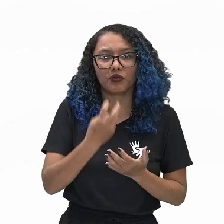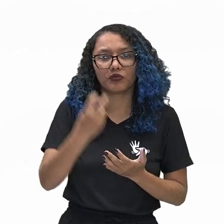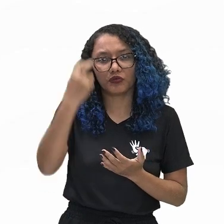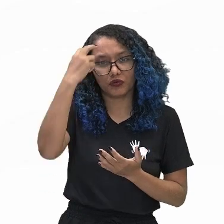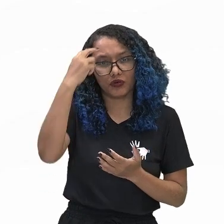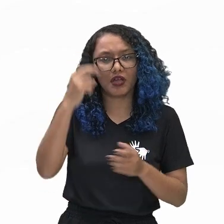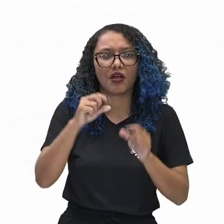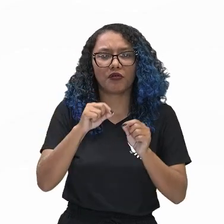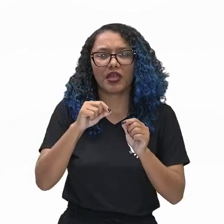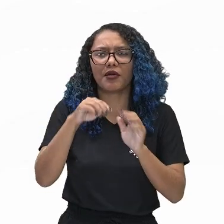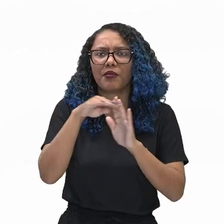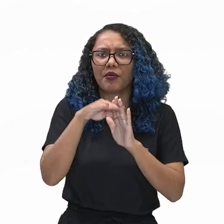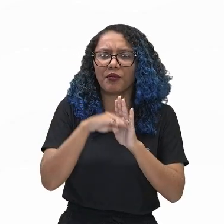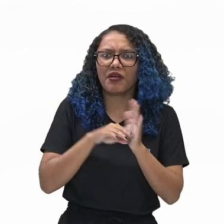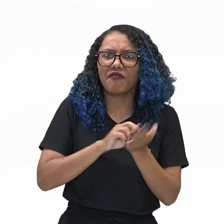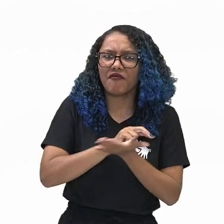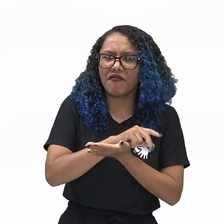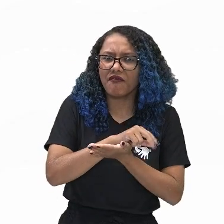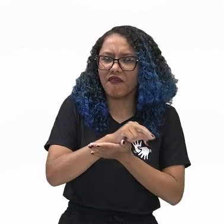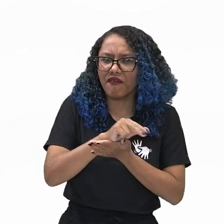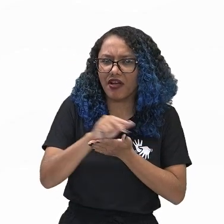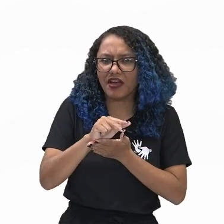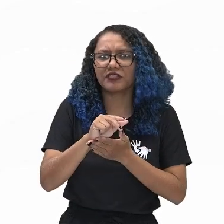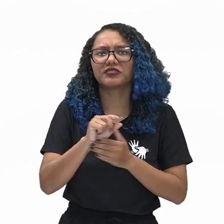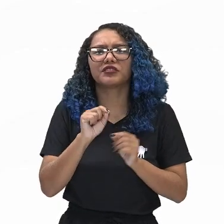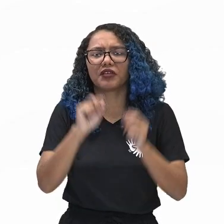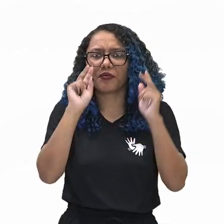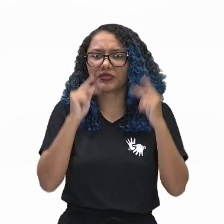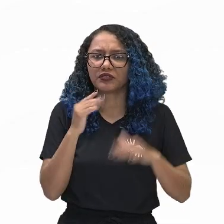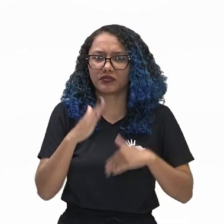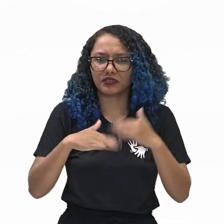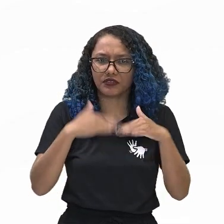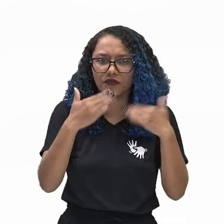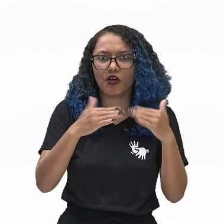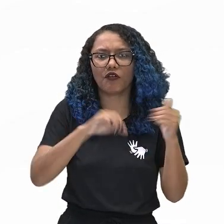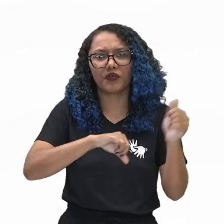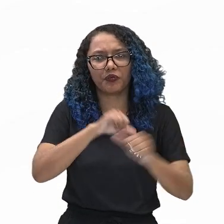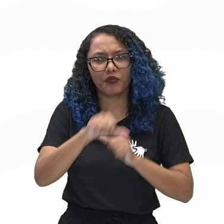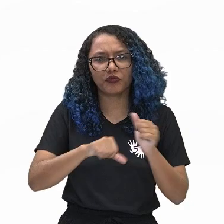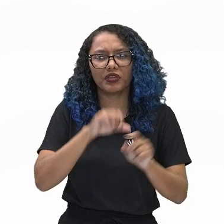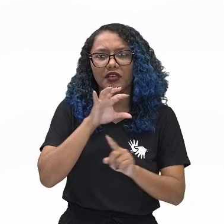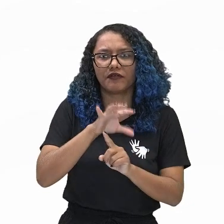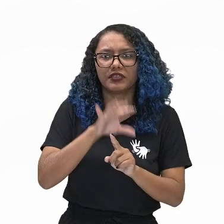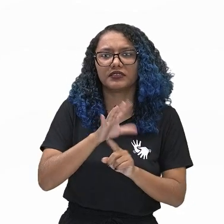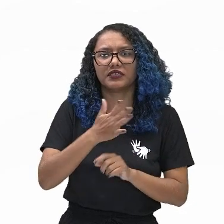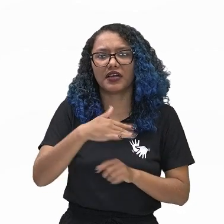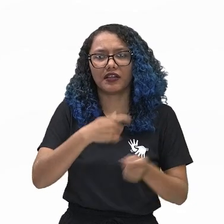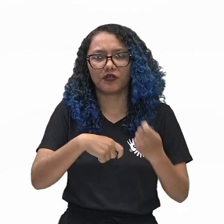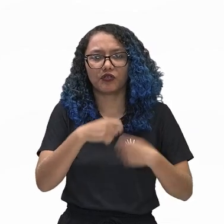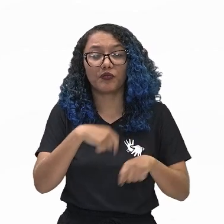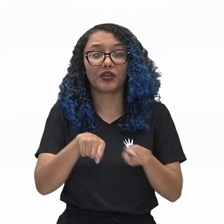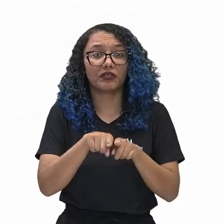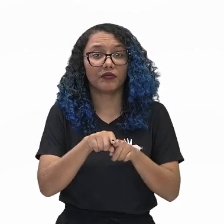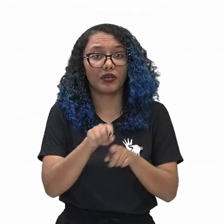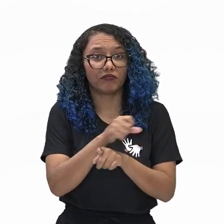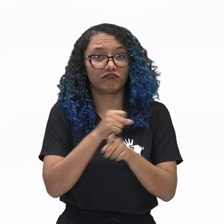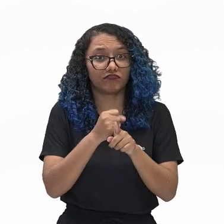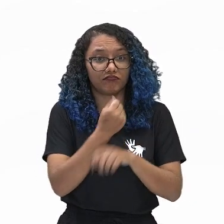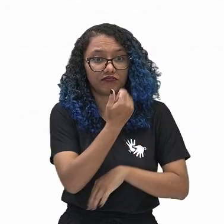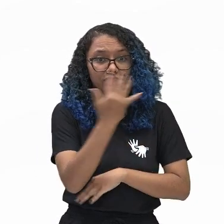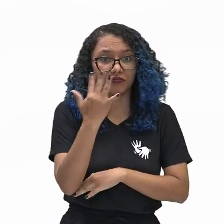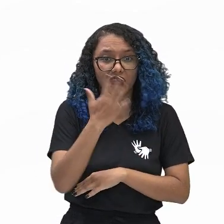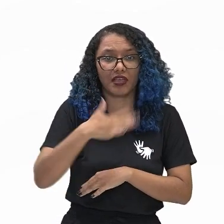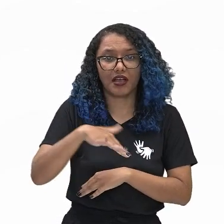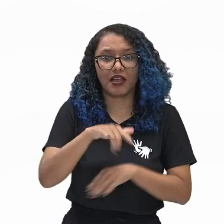aquilo que o homem constrói, modificando e causando impactos econômicos e socioambientais em âmbito